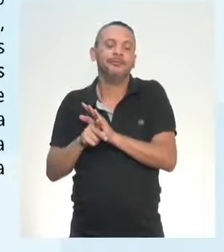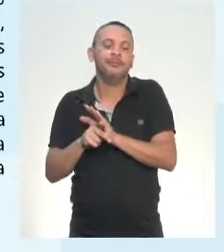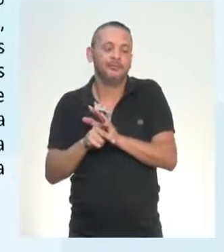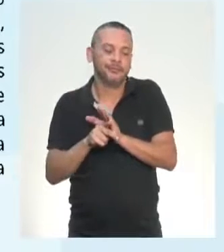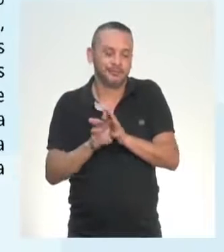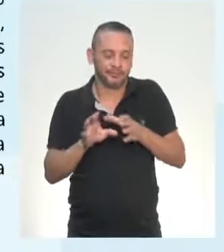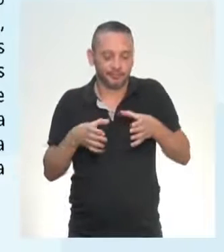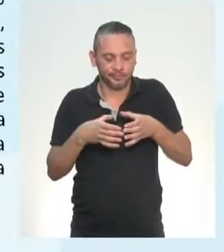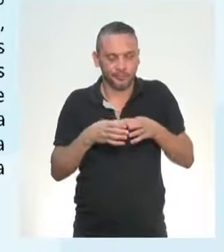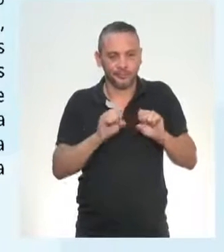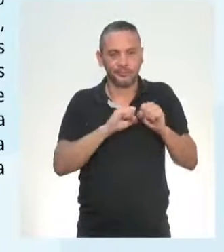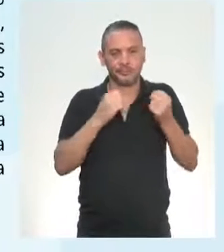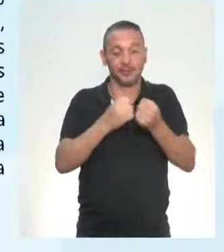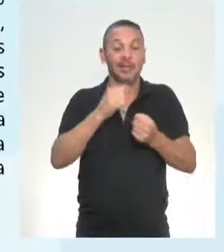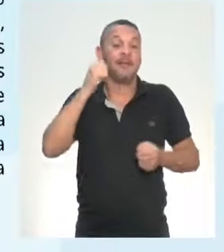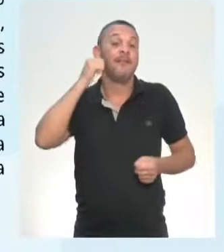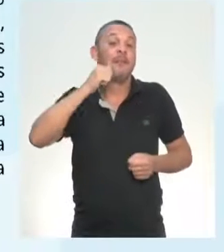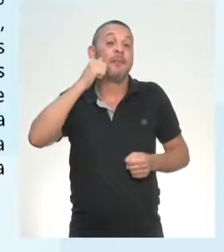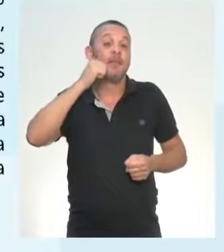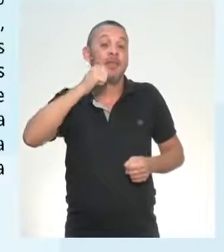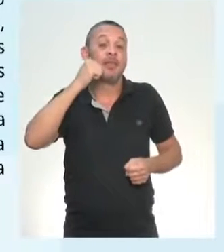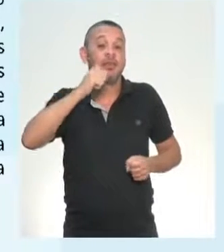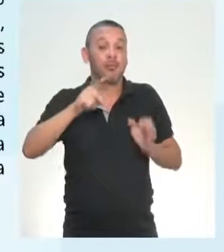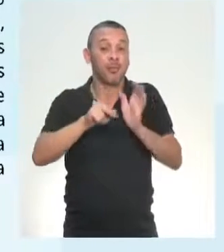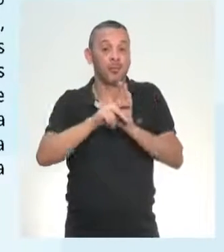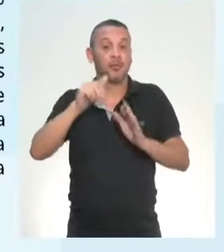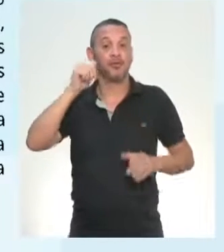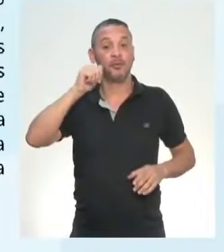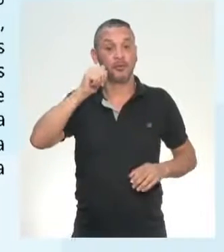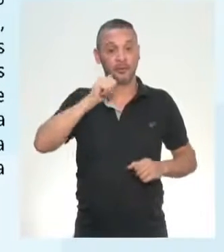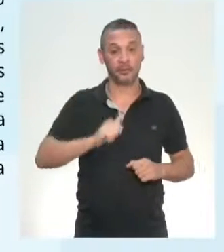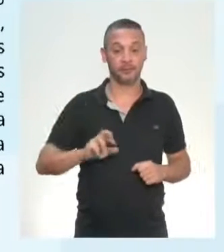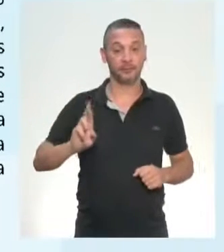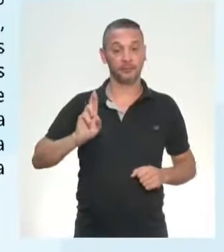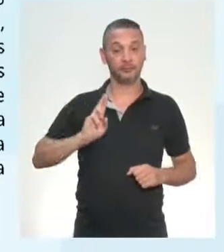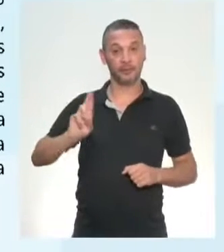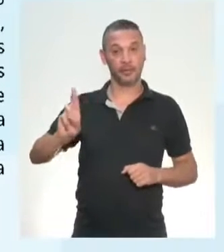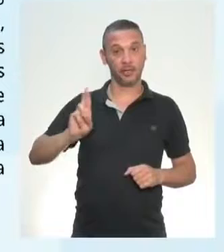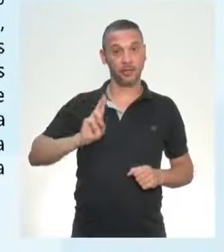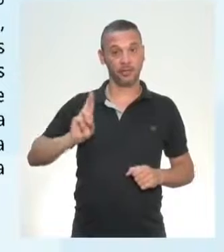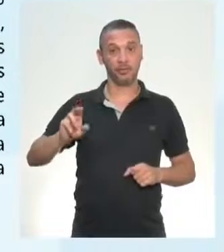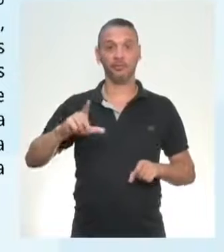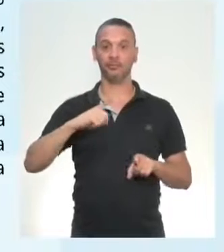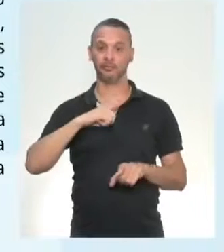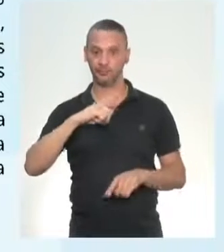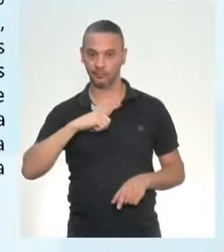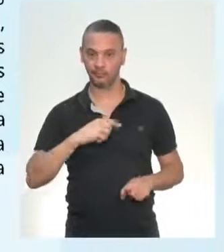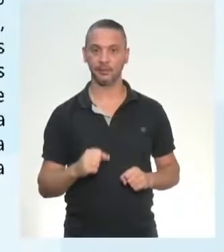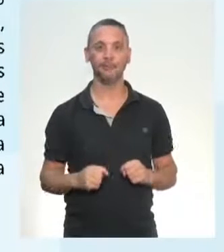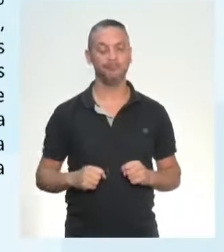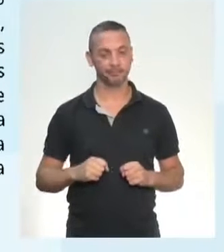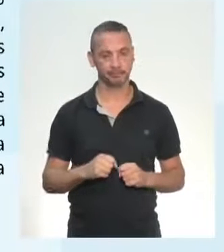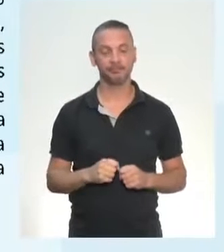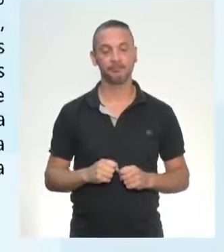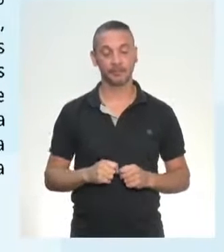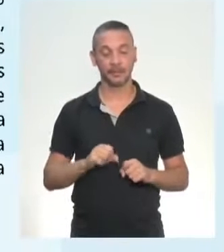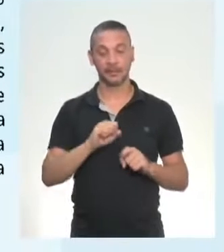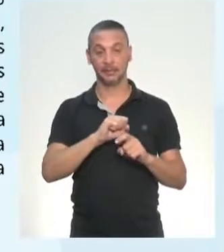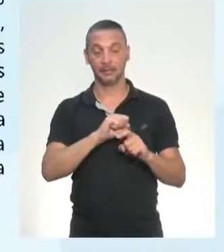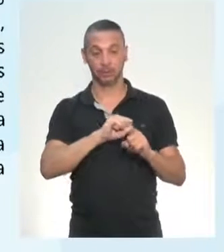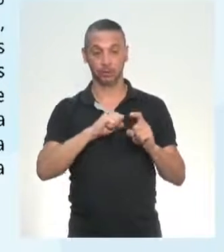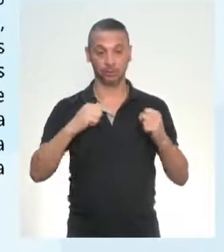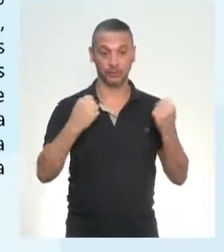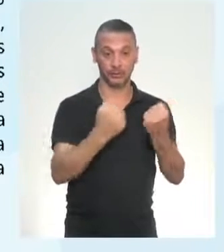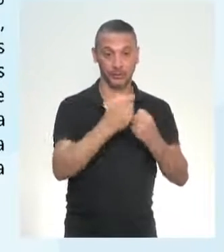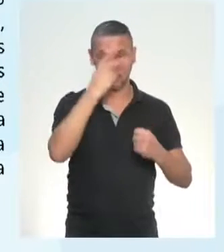de sociedade secreta feminina, de caráter religioso, existente